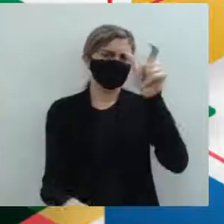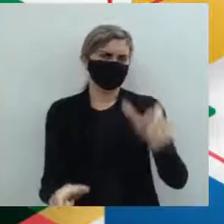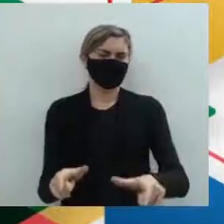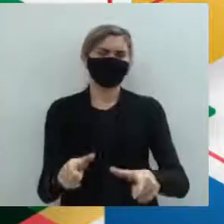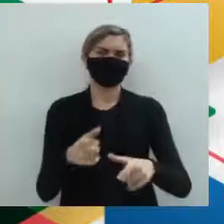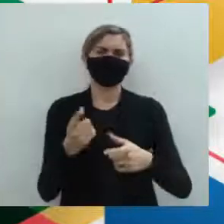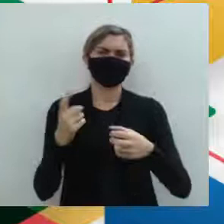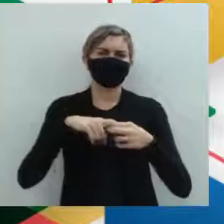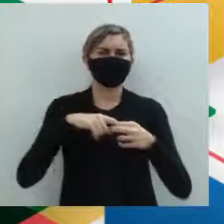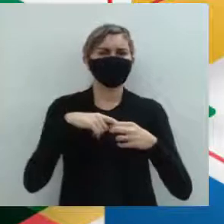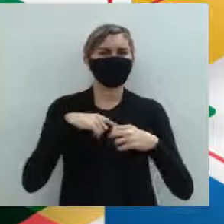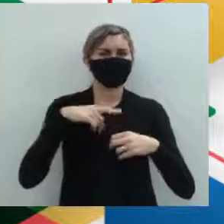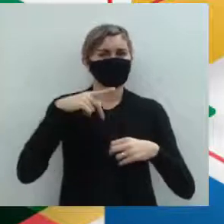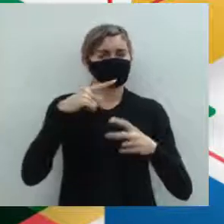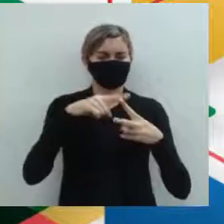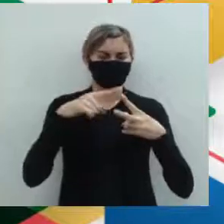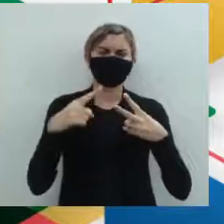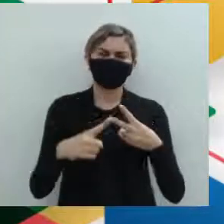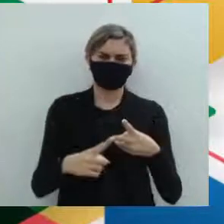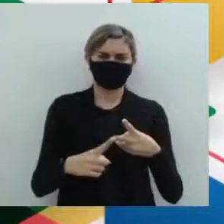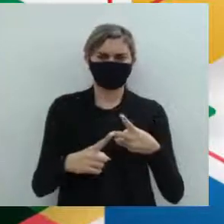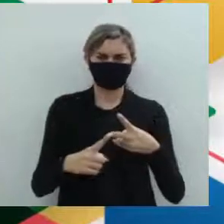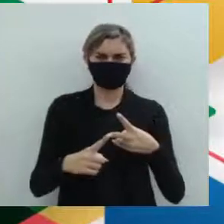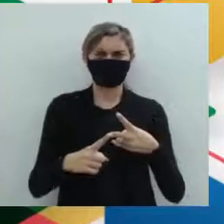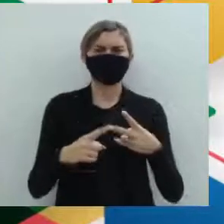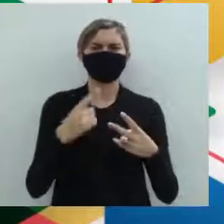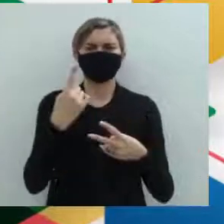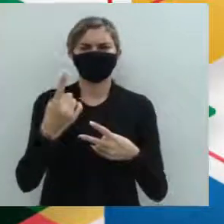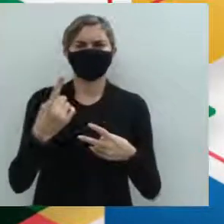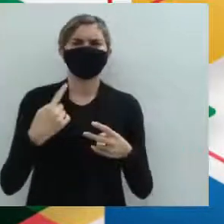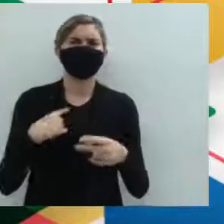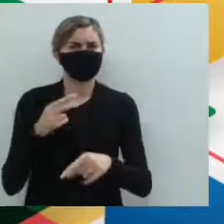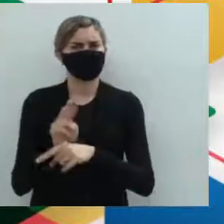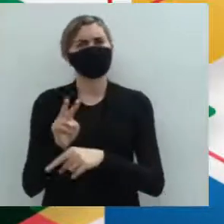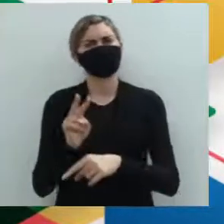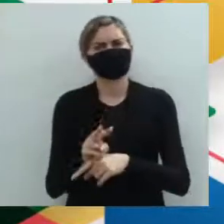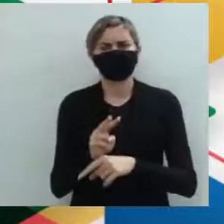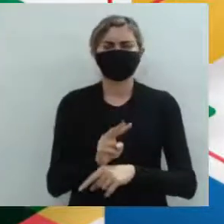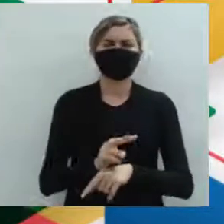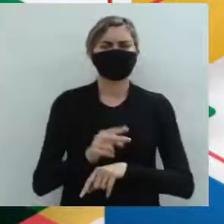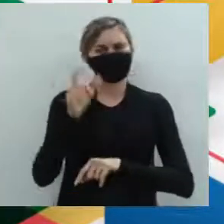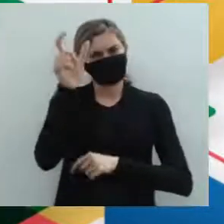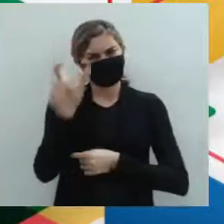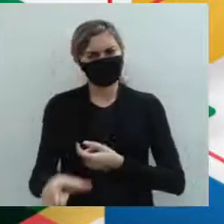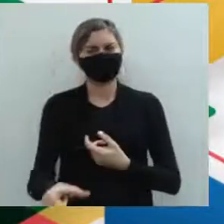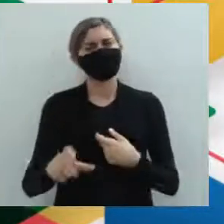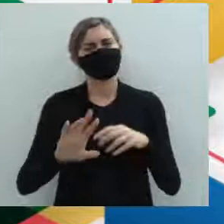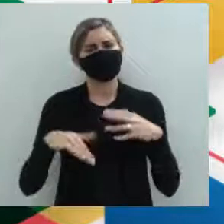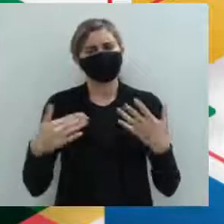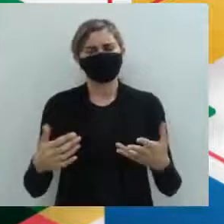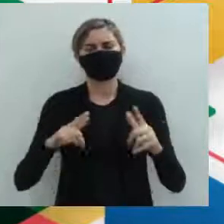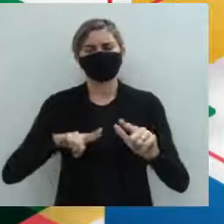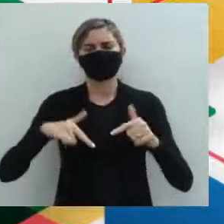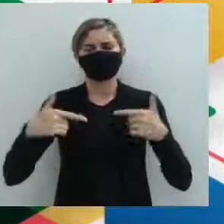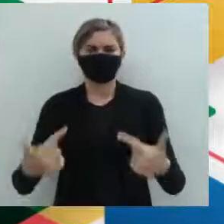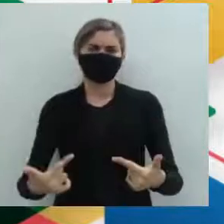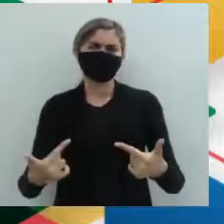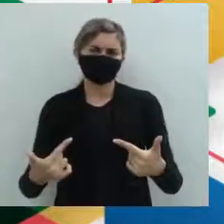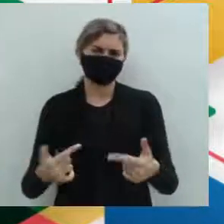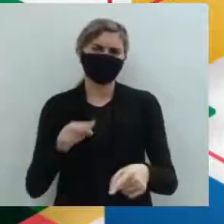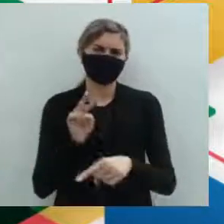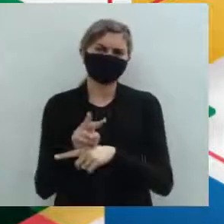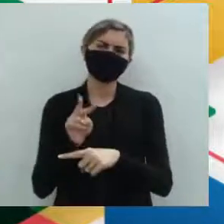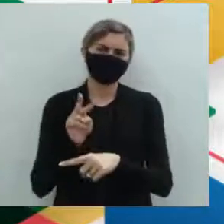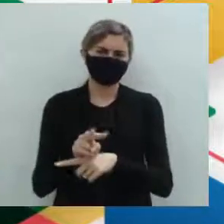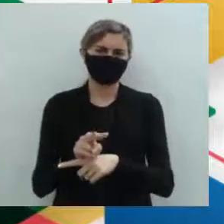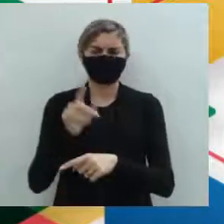voltando. São dois planos. Um plano é a preservação da espécie, então são as ações que preservam